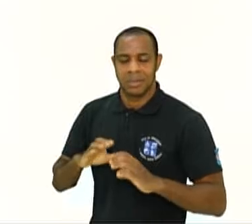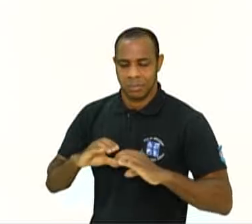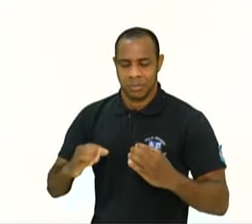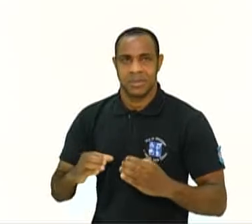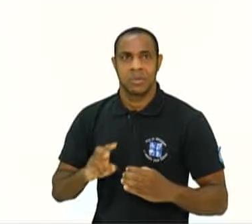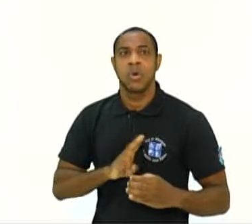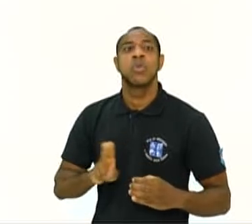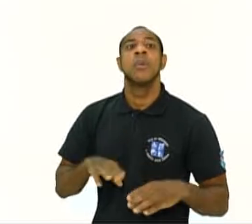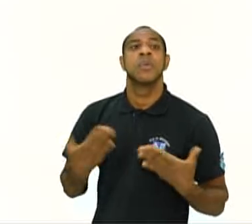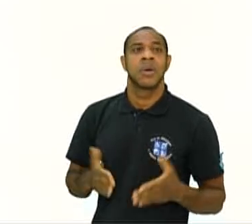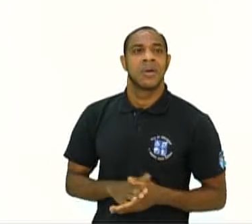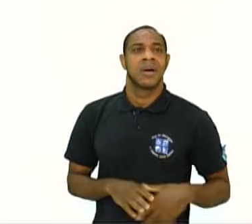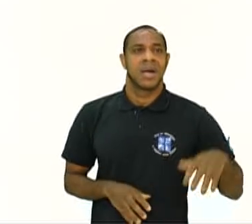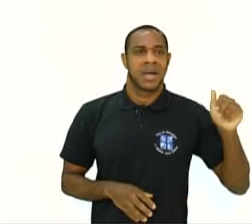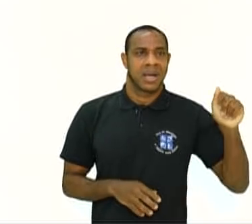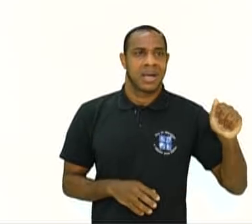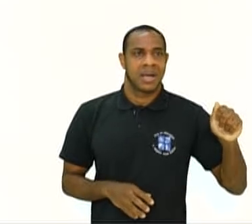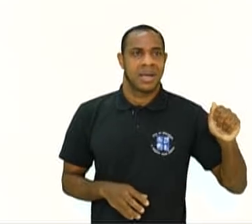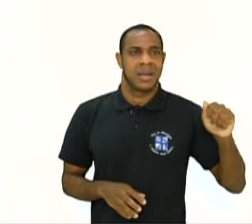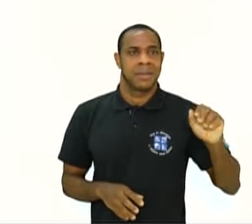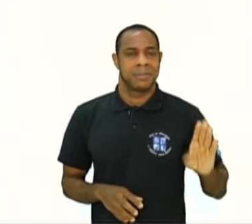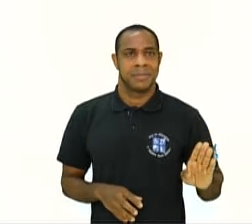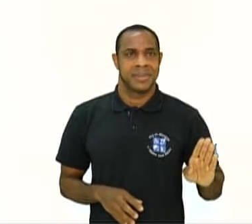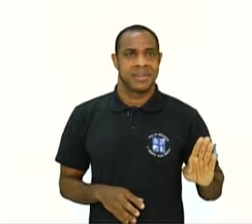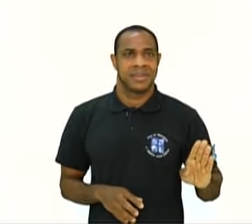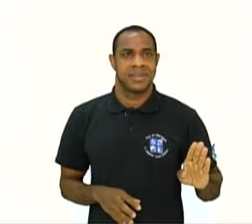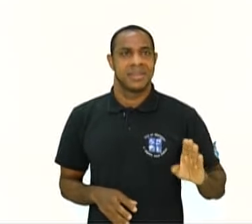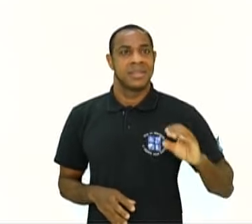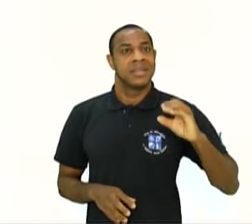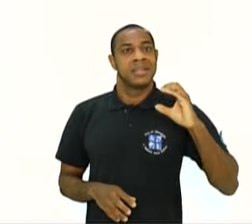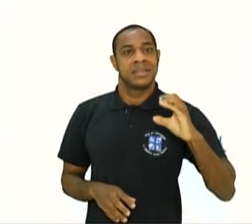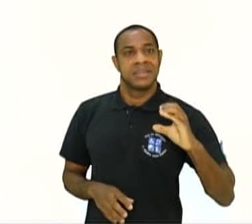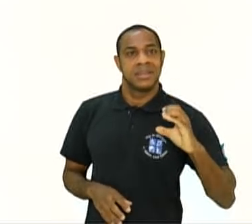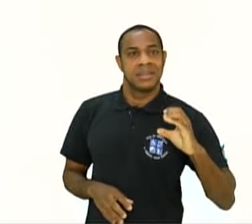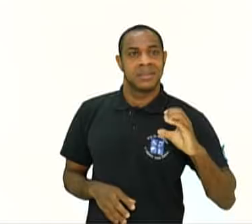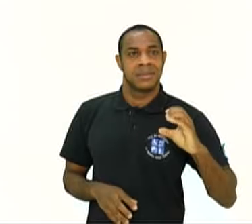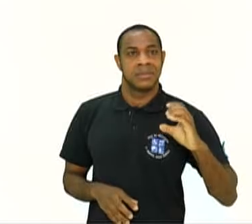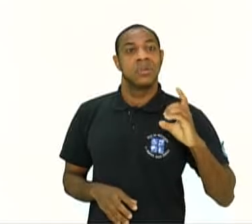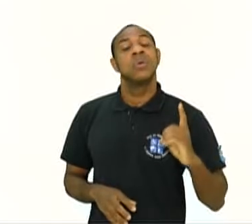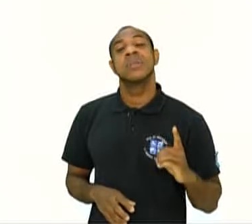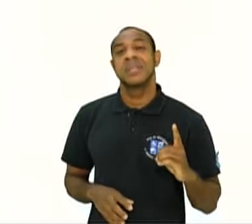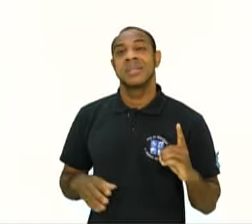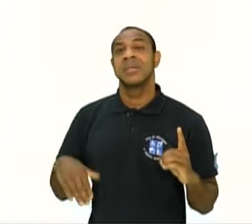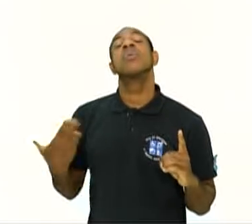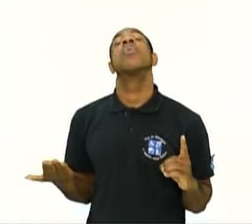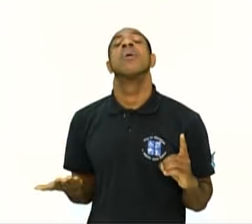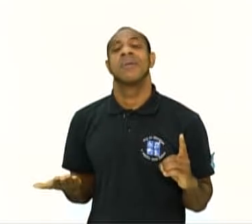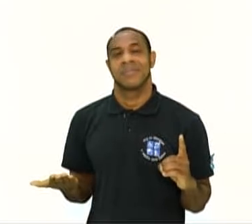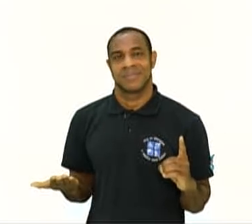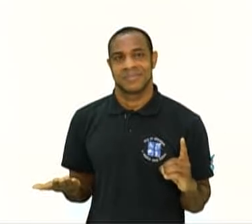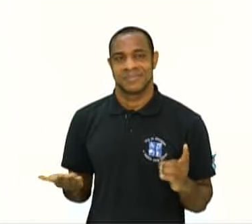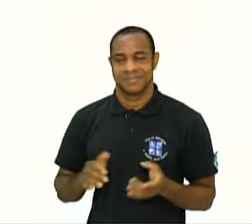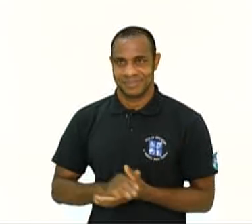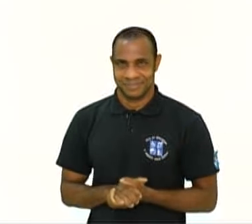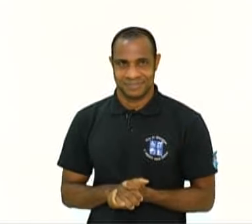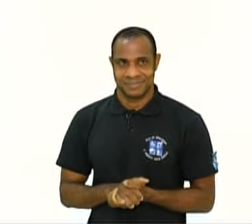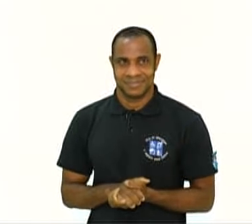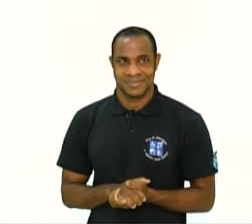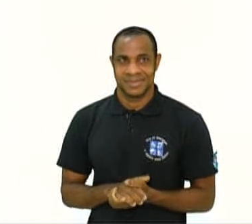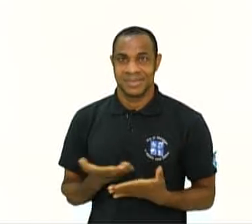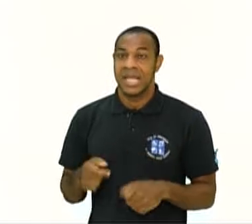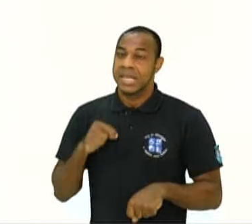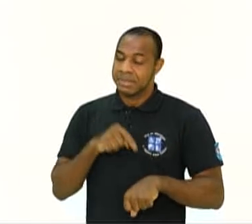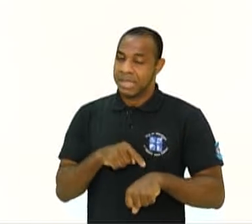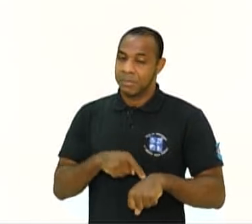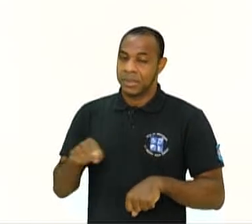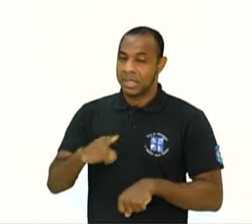John O'Latrin, Jack O'Lantern, Jeff O'Lusterlang ou James O'Stopick? Então, dá um tempinho